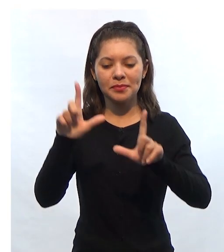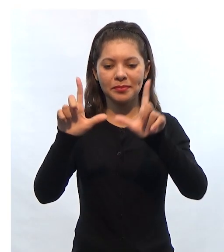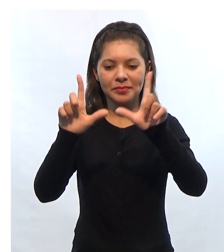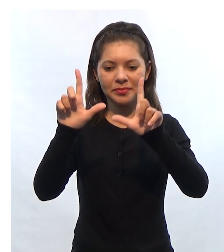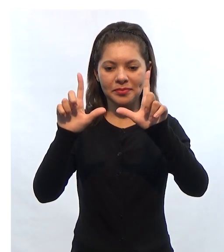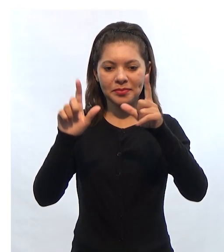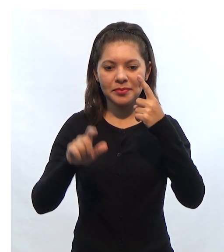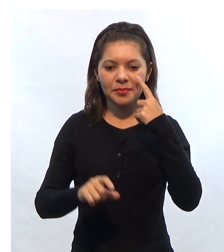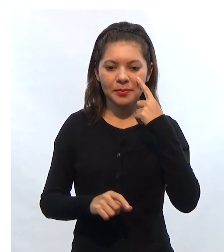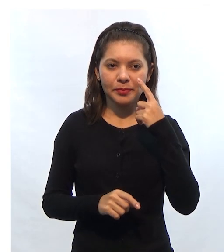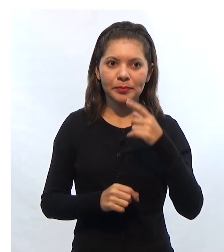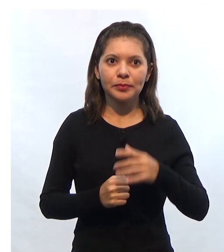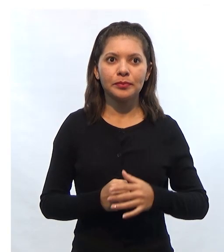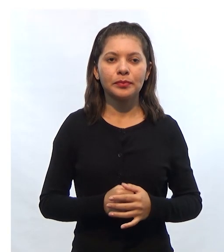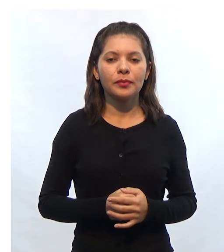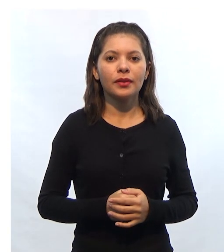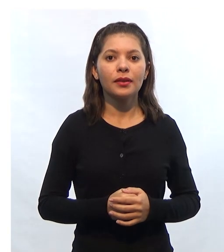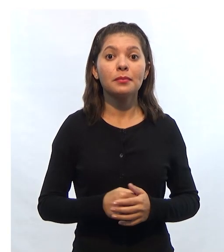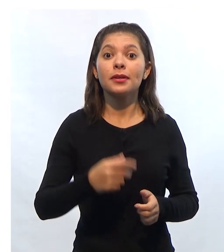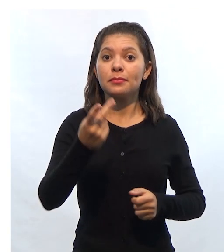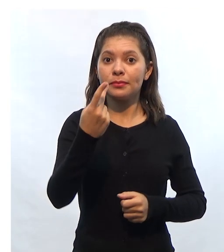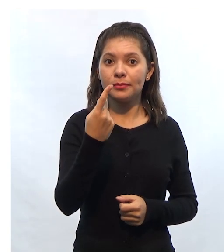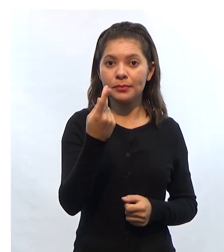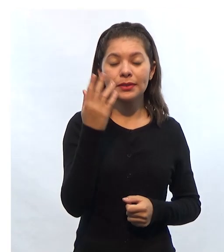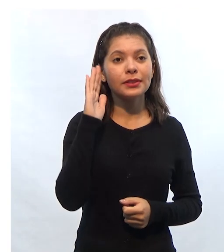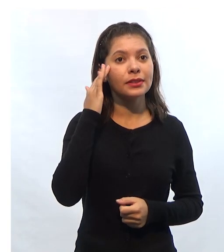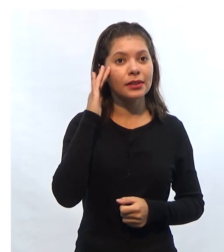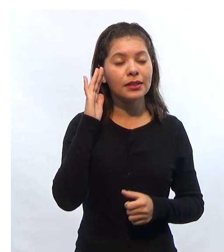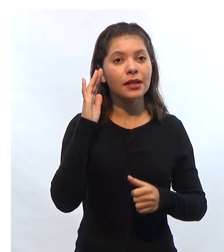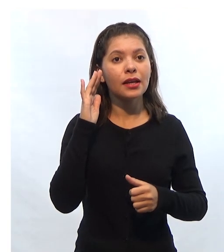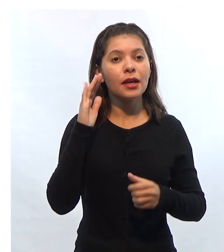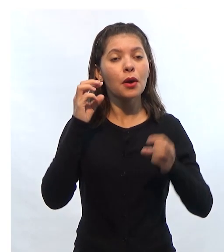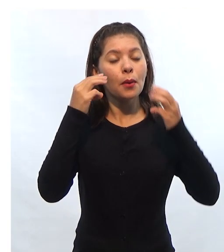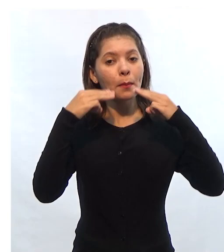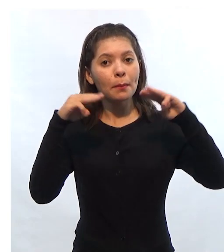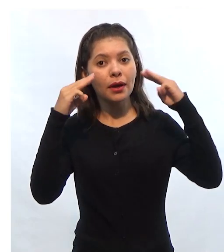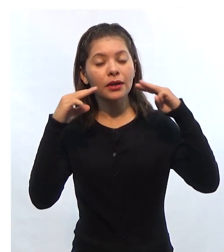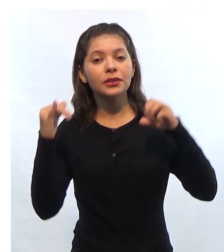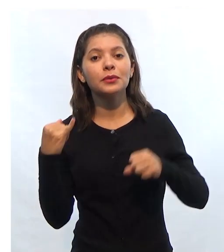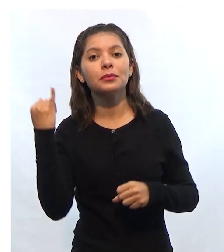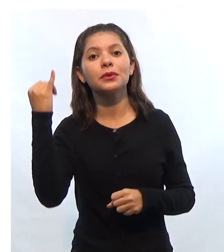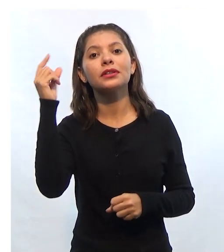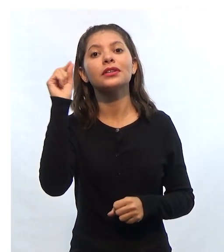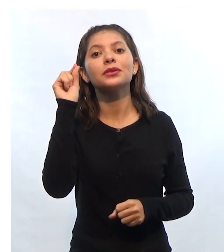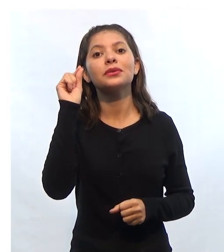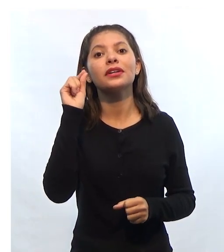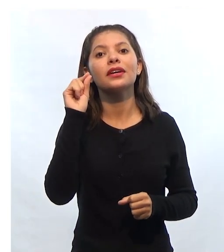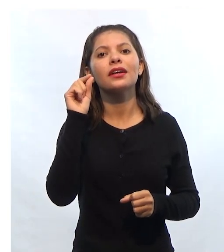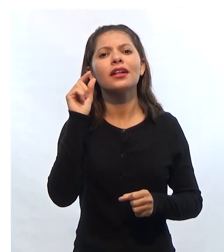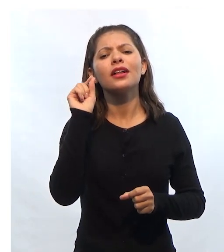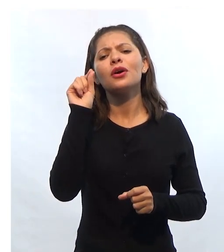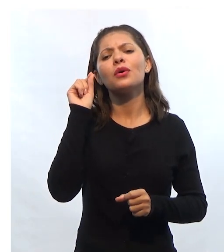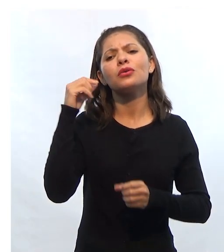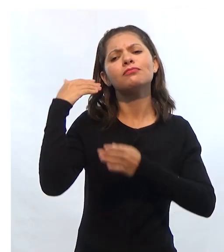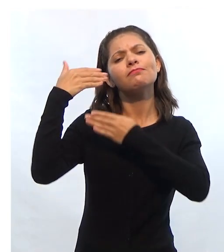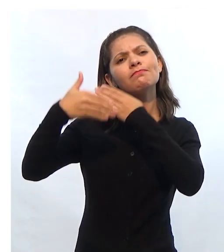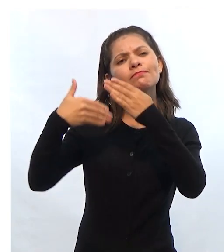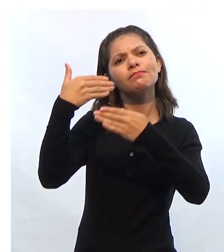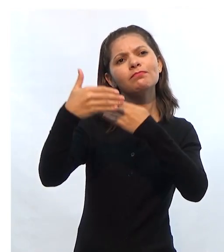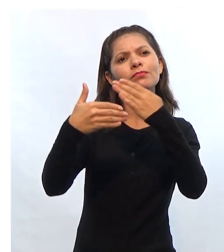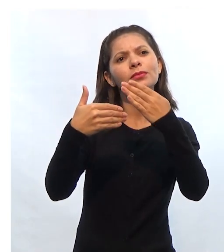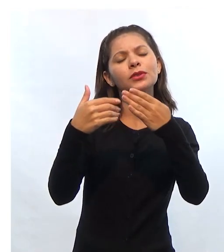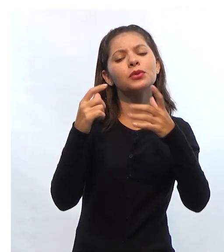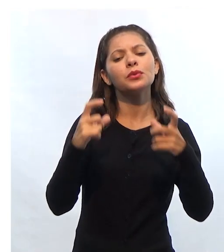mercado. Mas, para a gente entender o marketing, é importante a gente verificar de onde surgiu,